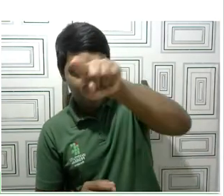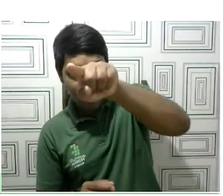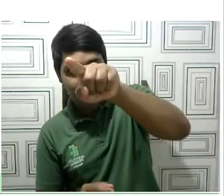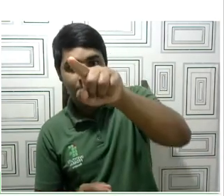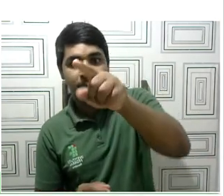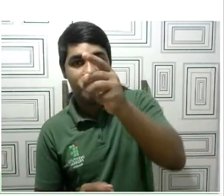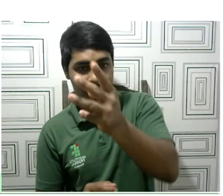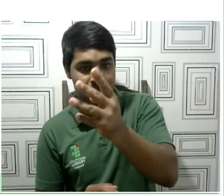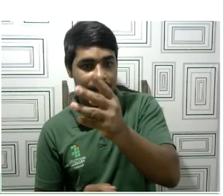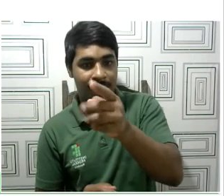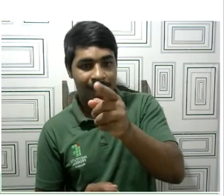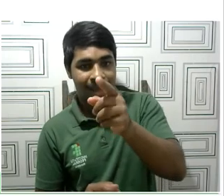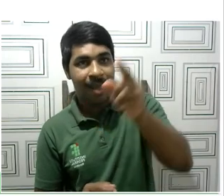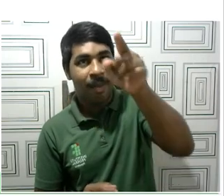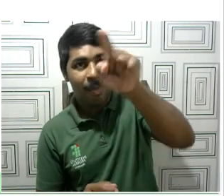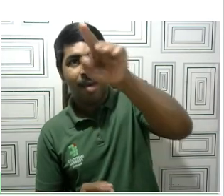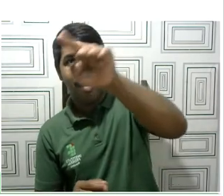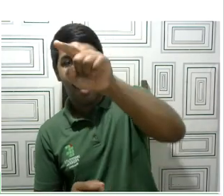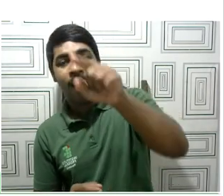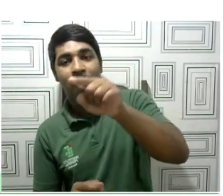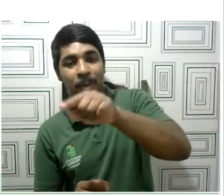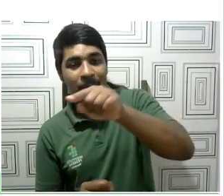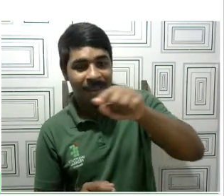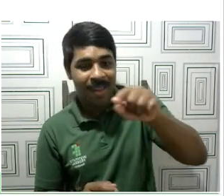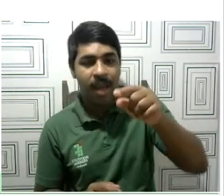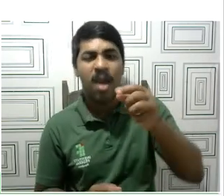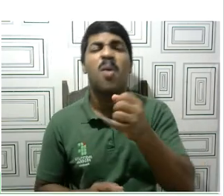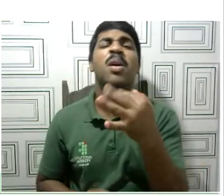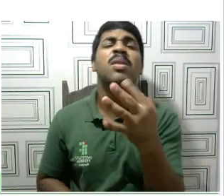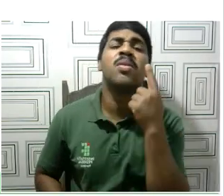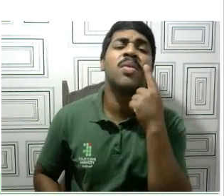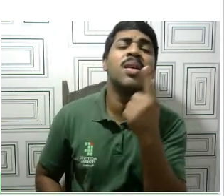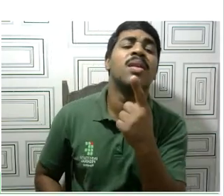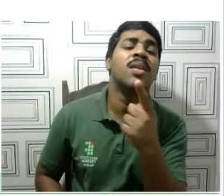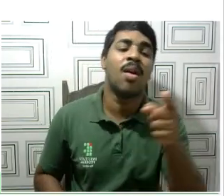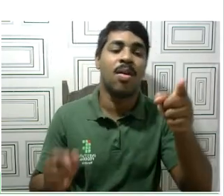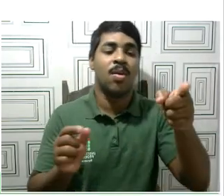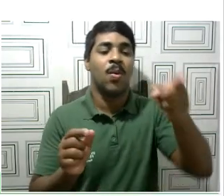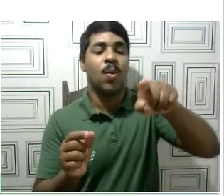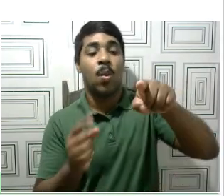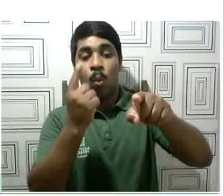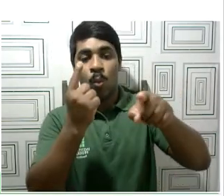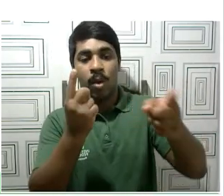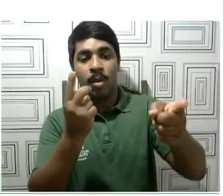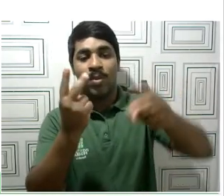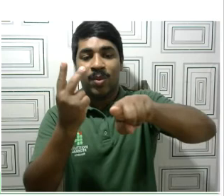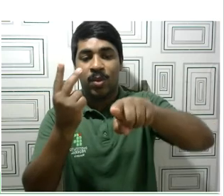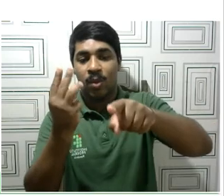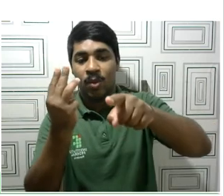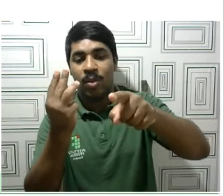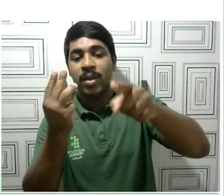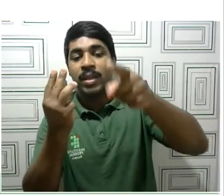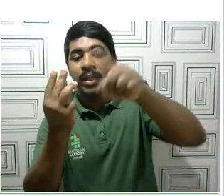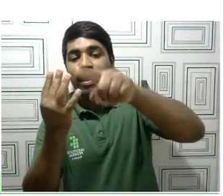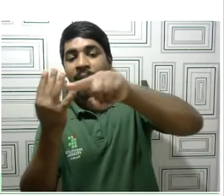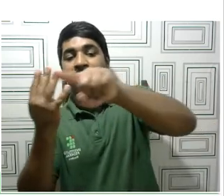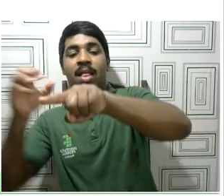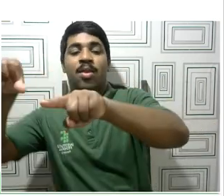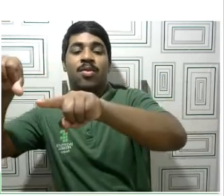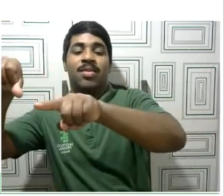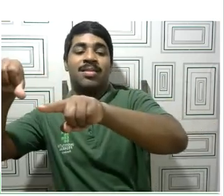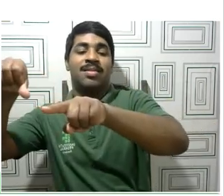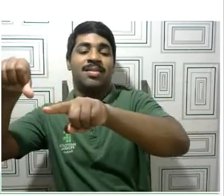e para aqui, tá? Então você deslocou, ó, 1, 2, 3, 4, 5, 6, 7, 8, 9. E aqui em cima tem que ter